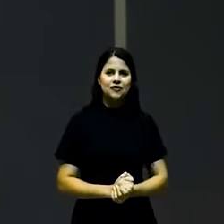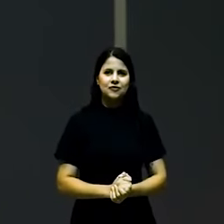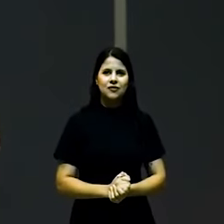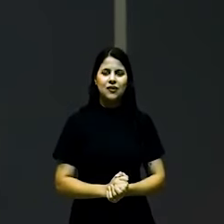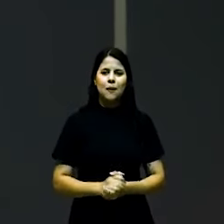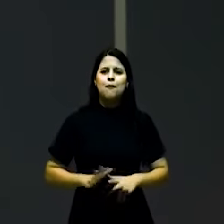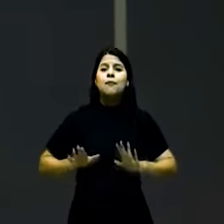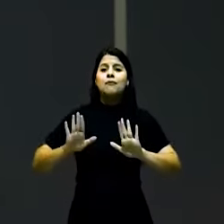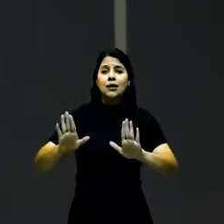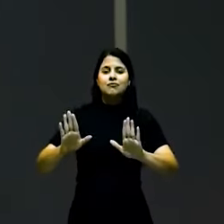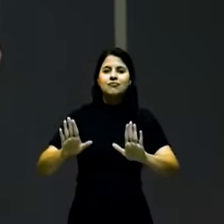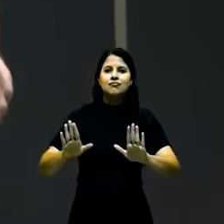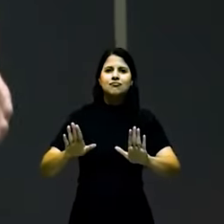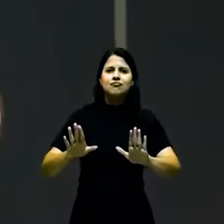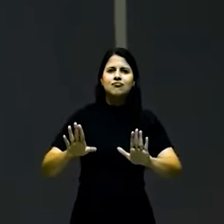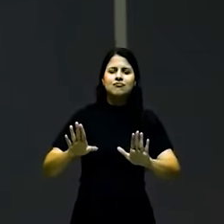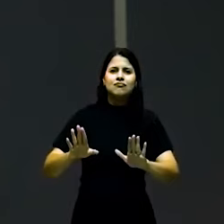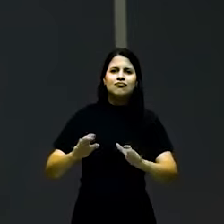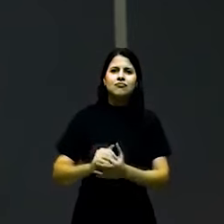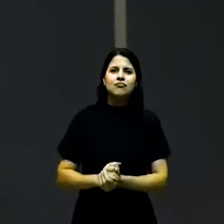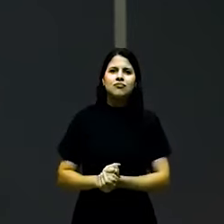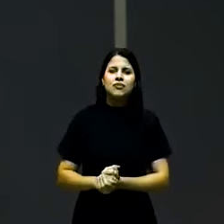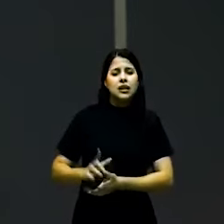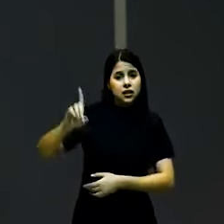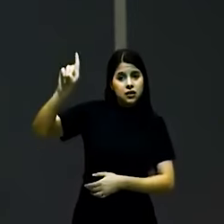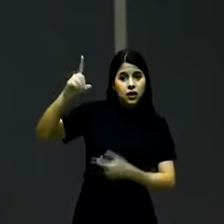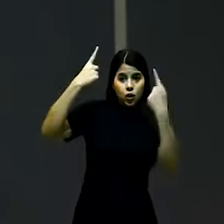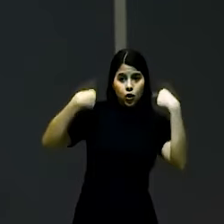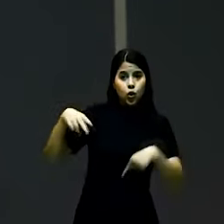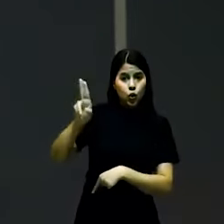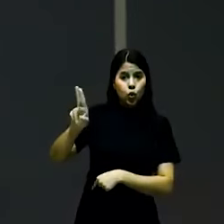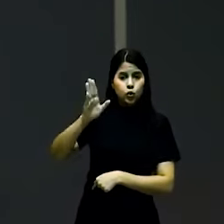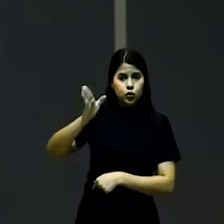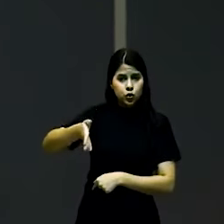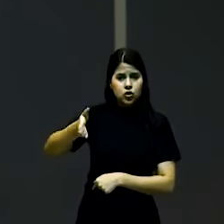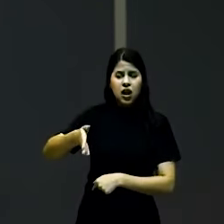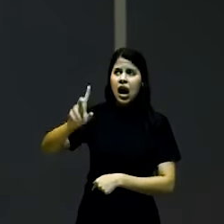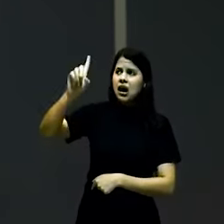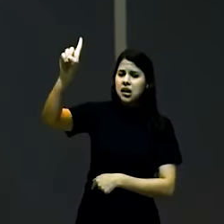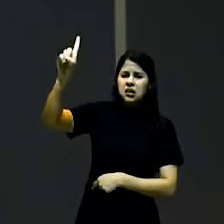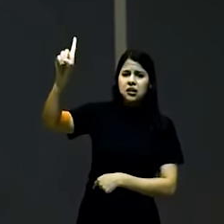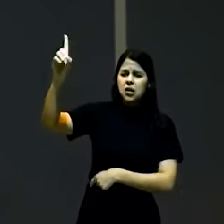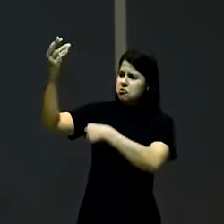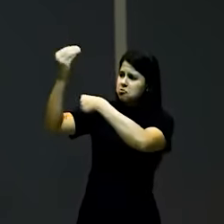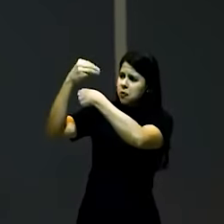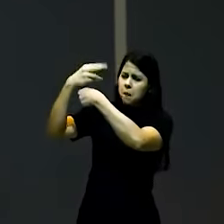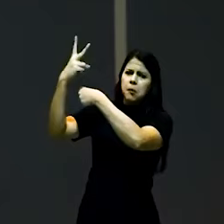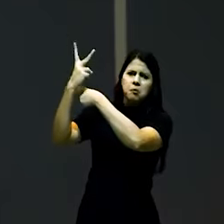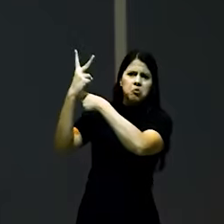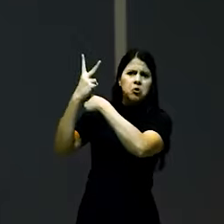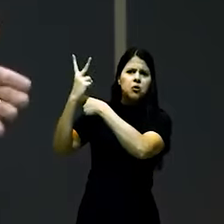Deus já mudou, Deus já me usou. Eu sei que Ele é o aquele que me guarda, que me esconde, que me